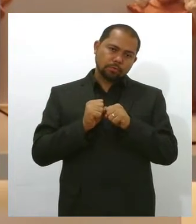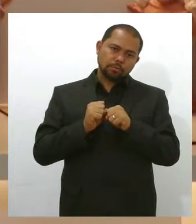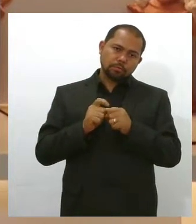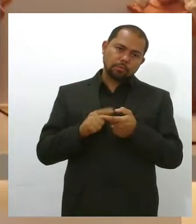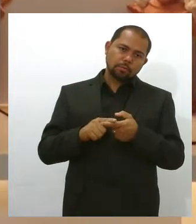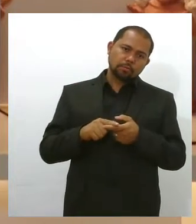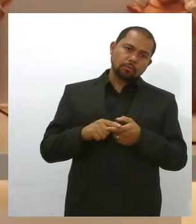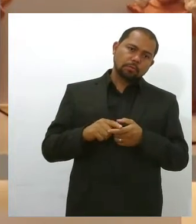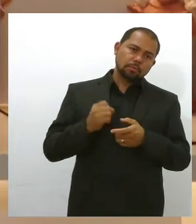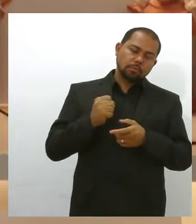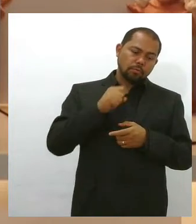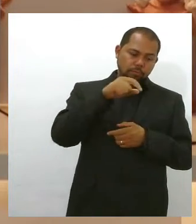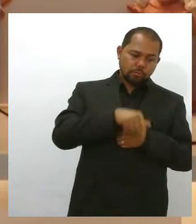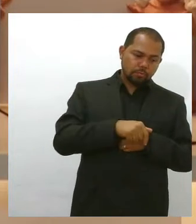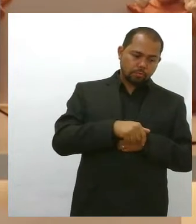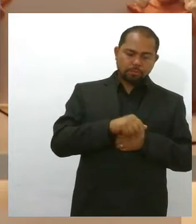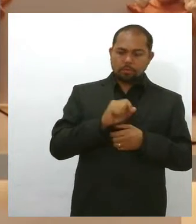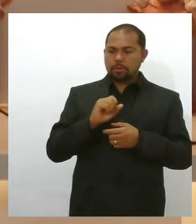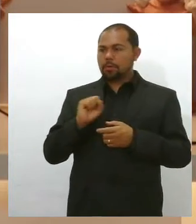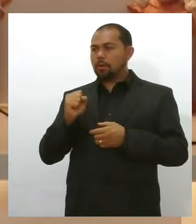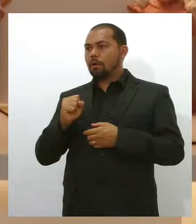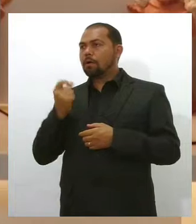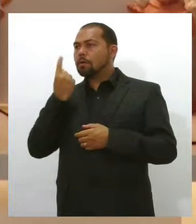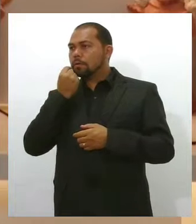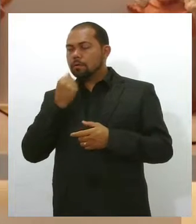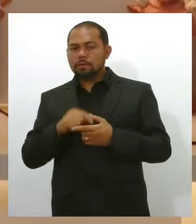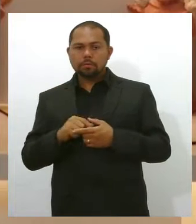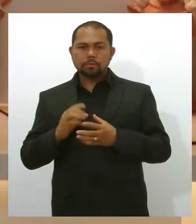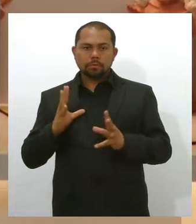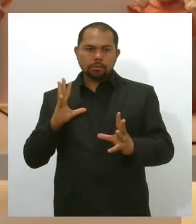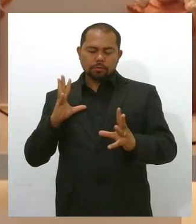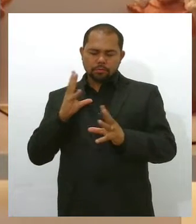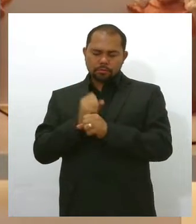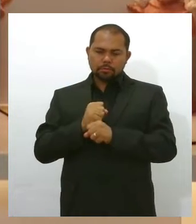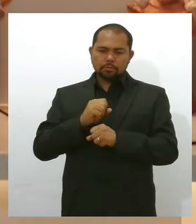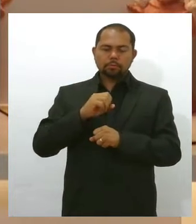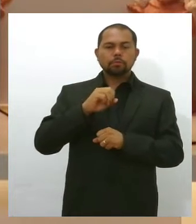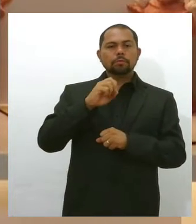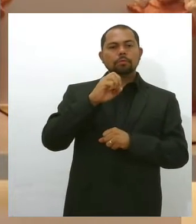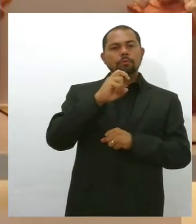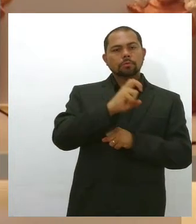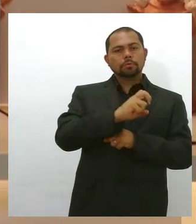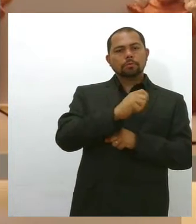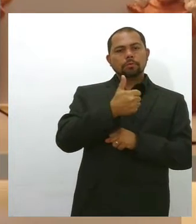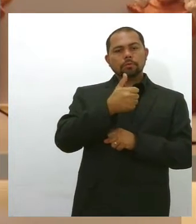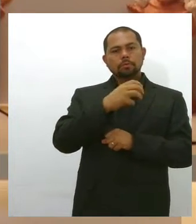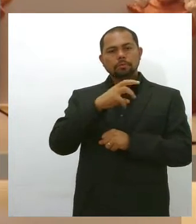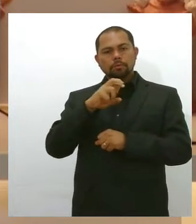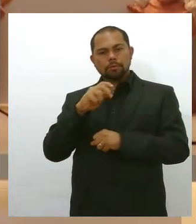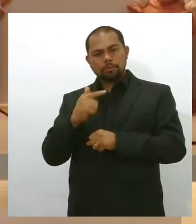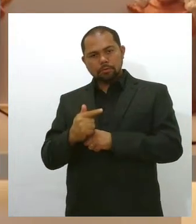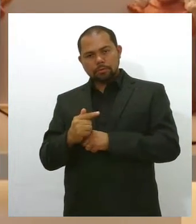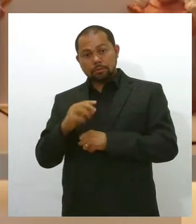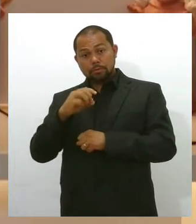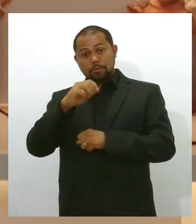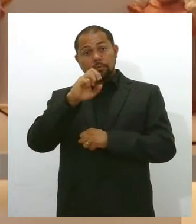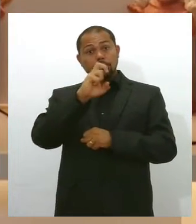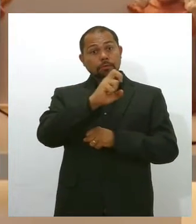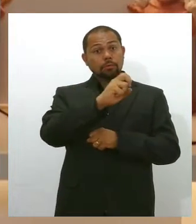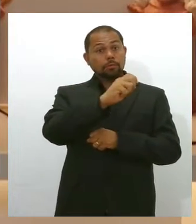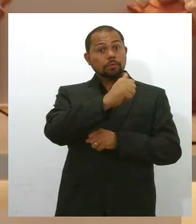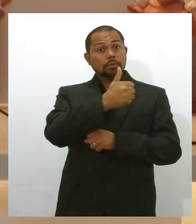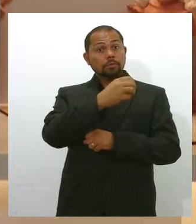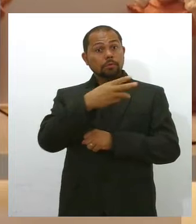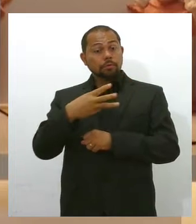Alagoas oito dela no total chegou a 513 deputados isso porque a Constituição define de forma contrária do Senado